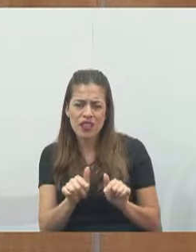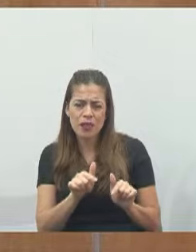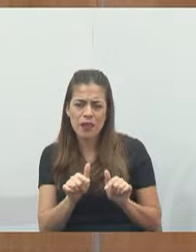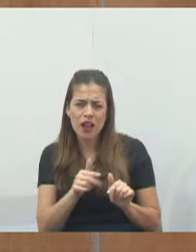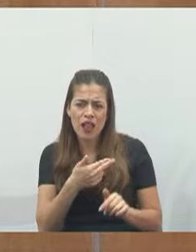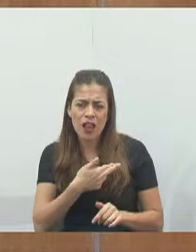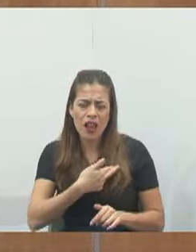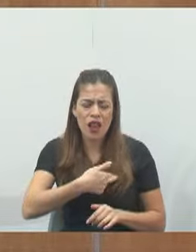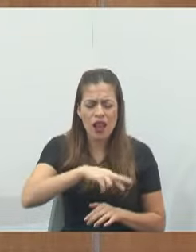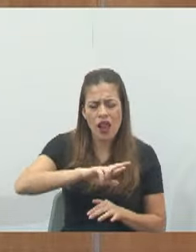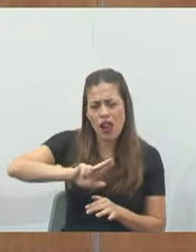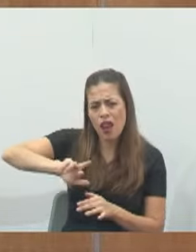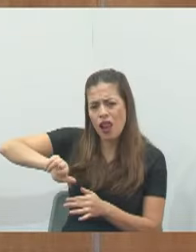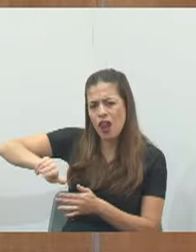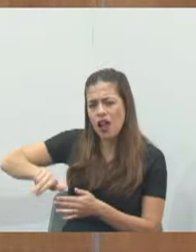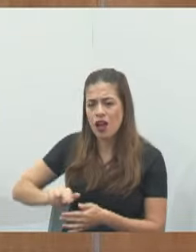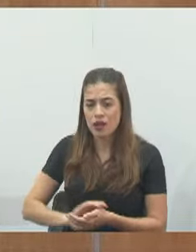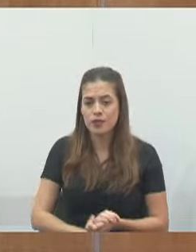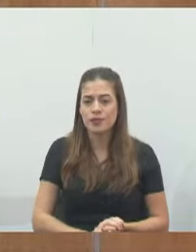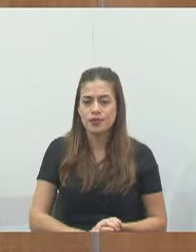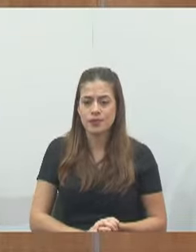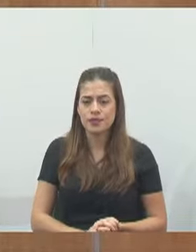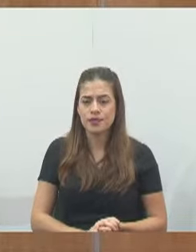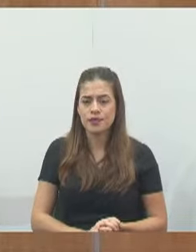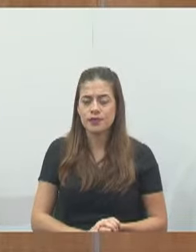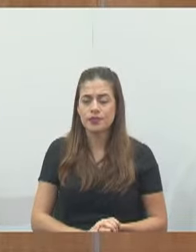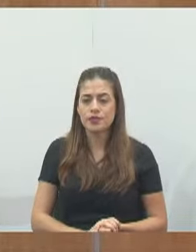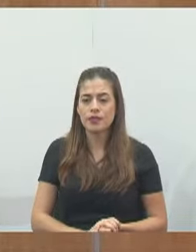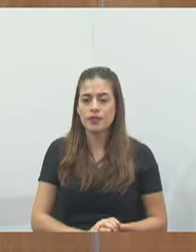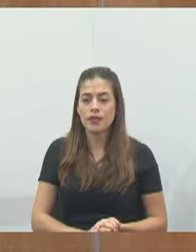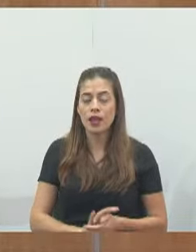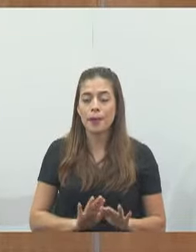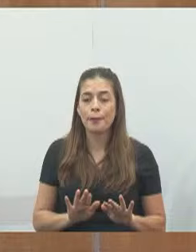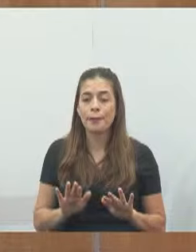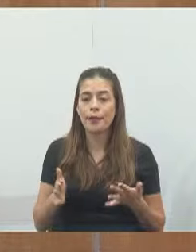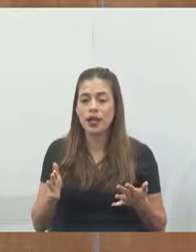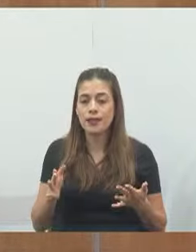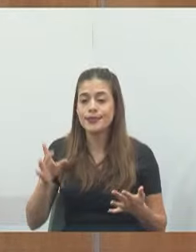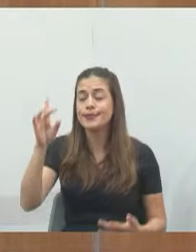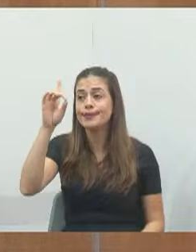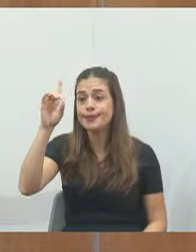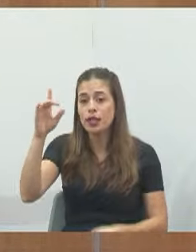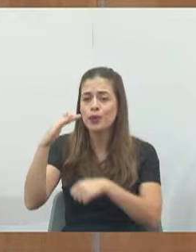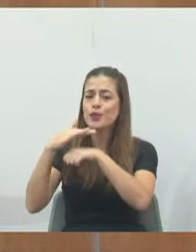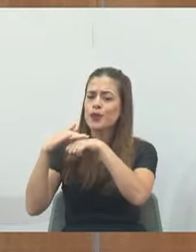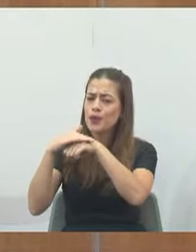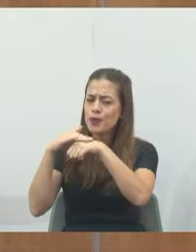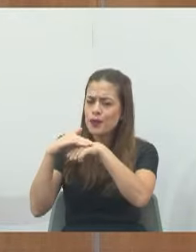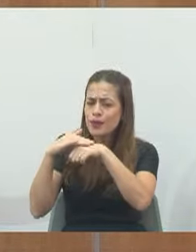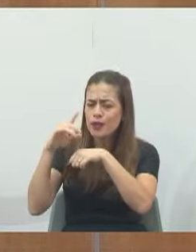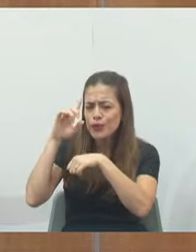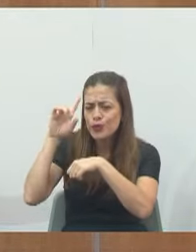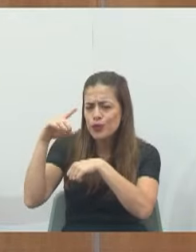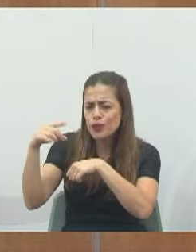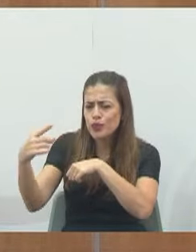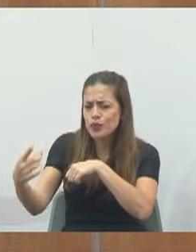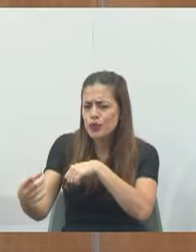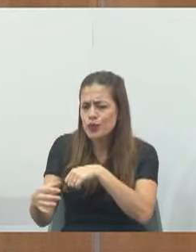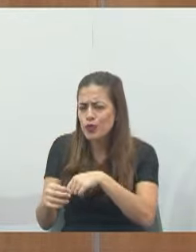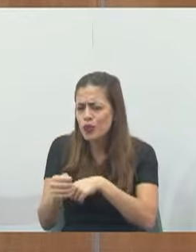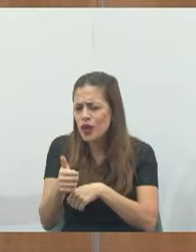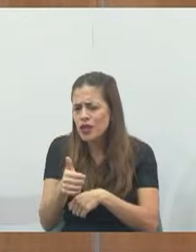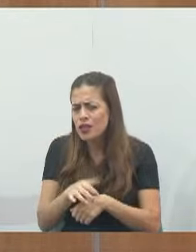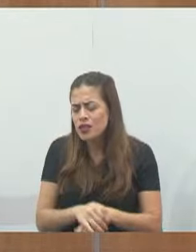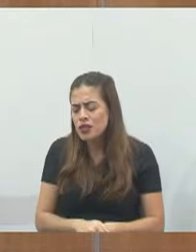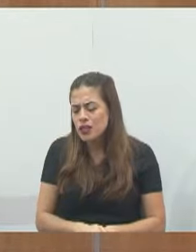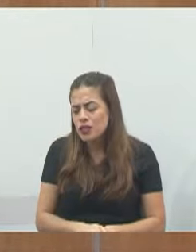a questão da religiosidade, mas não nenhuma religião específica, mas Deus conversa comigo quase que diariamente. Então,